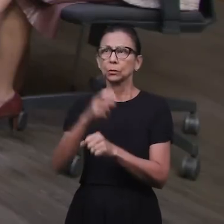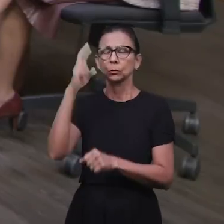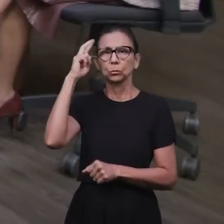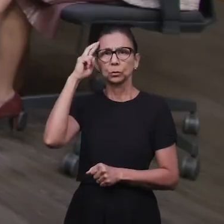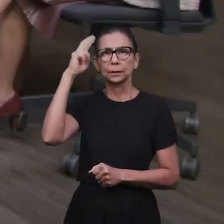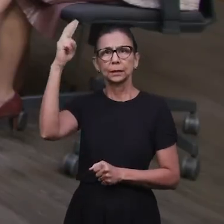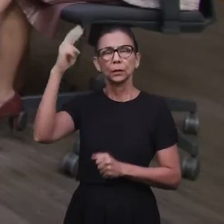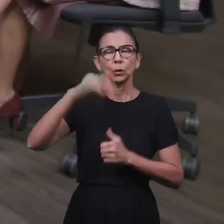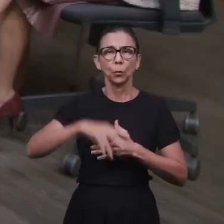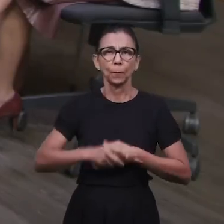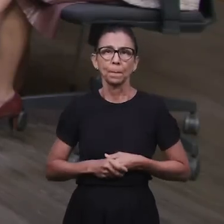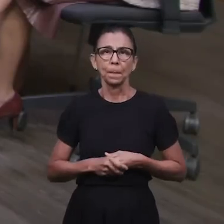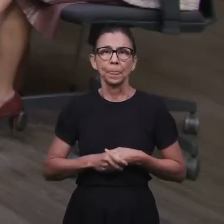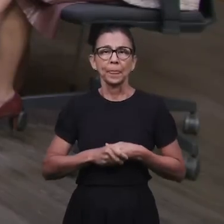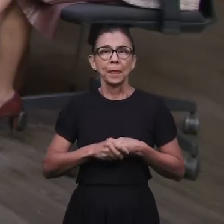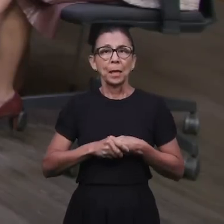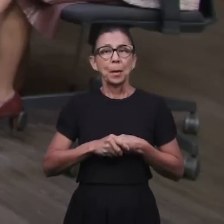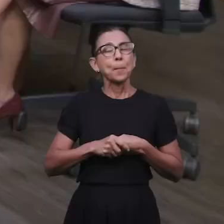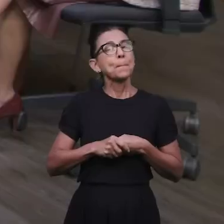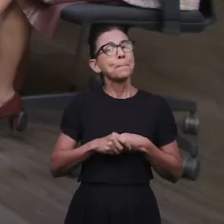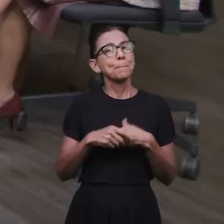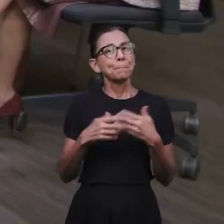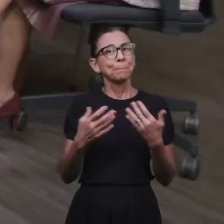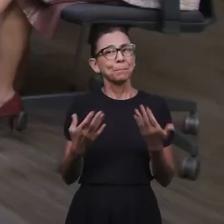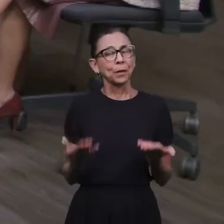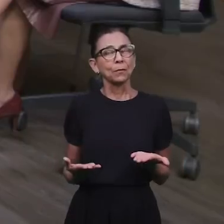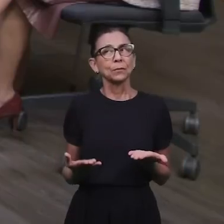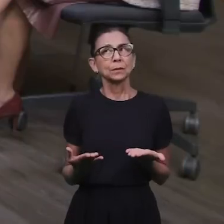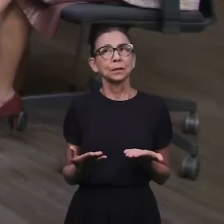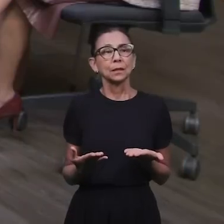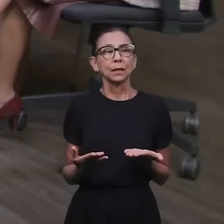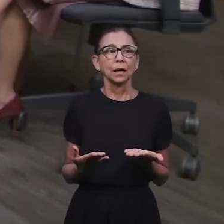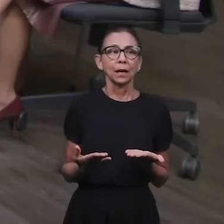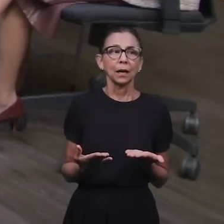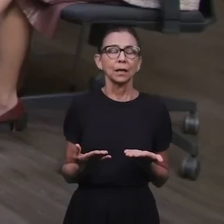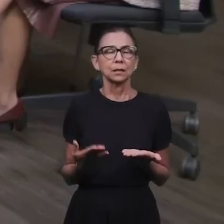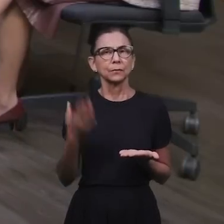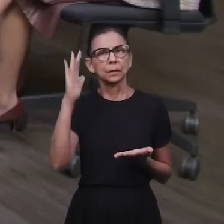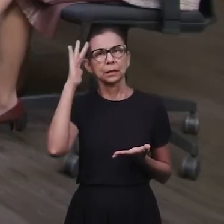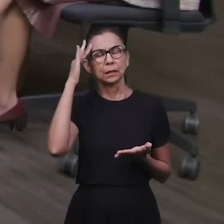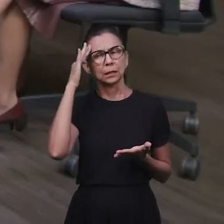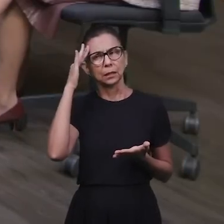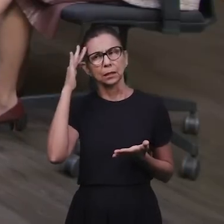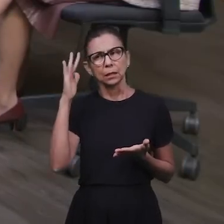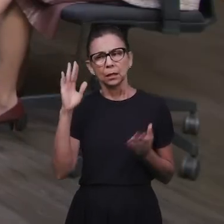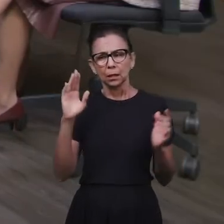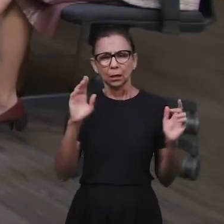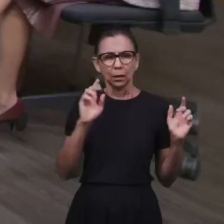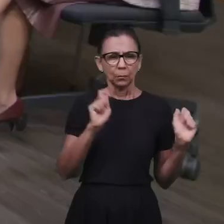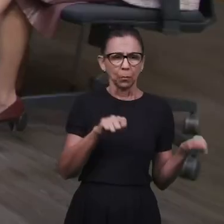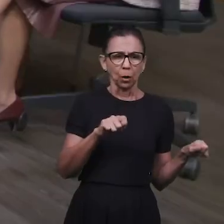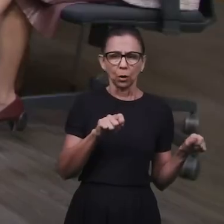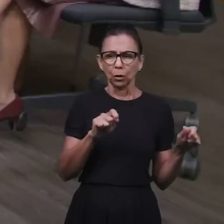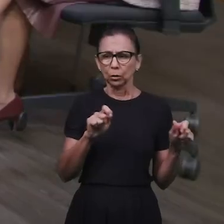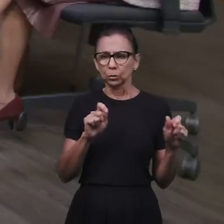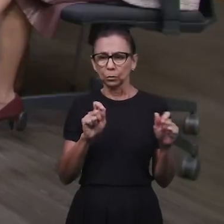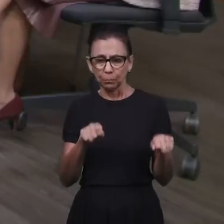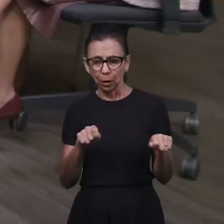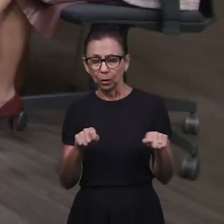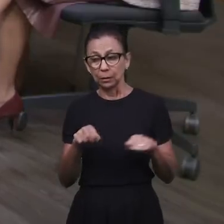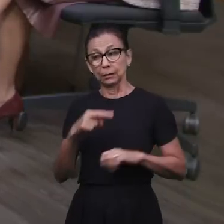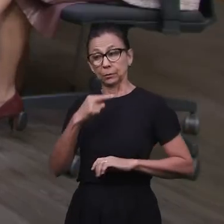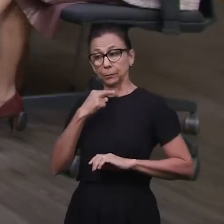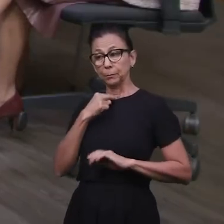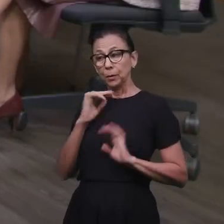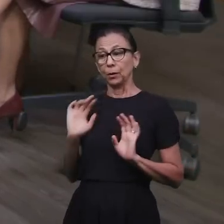transborda, você vai começar a compreender, não, isso aqui vem do Senhor, isso aqui não vem, é o aprimoramento do